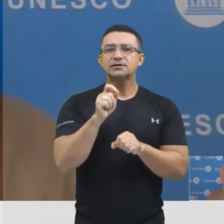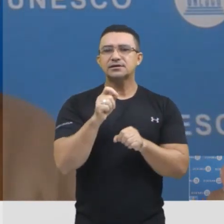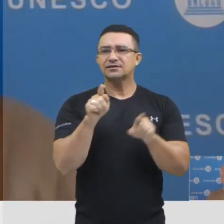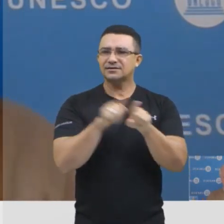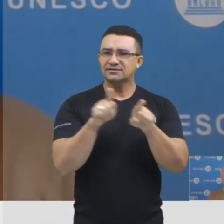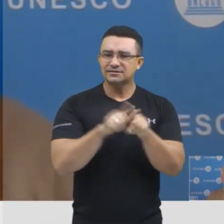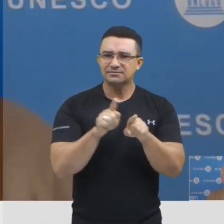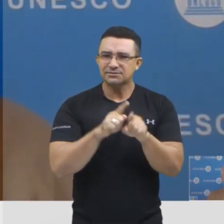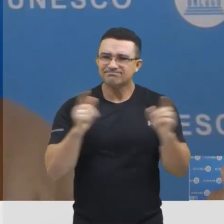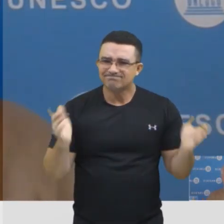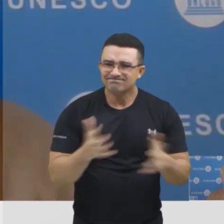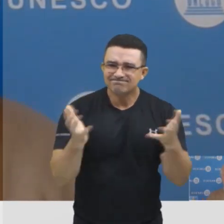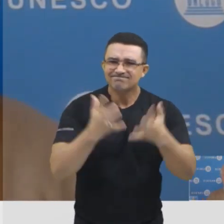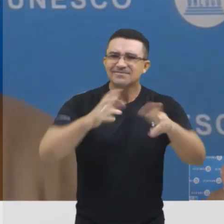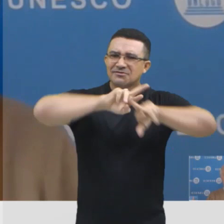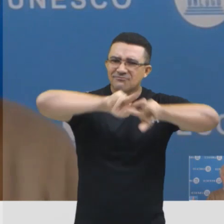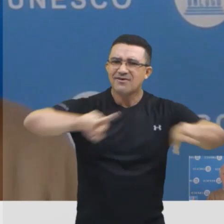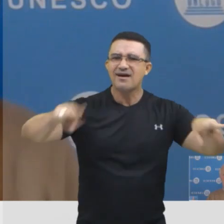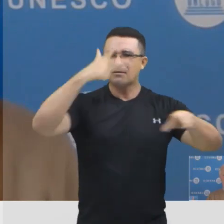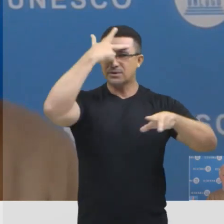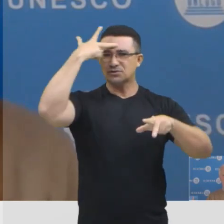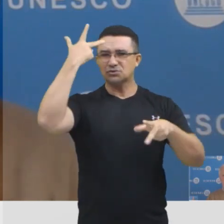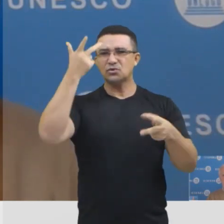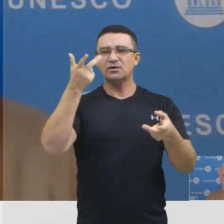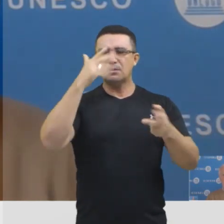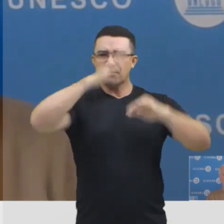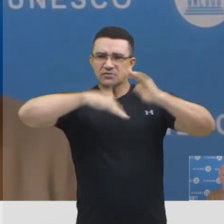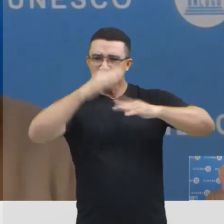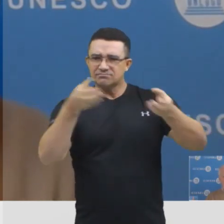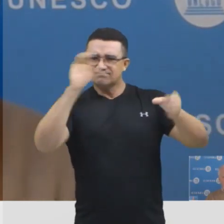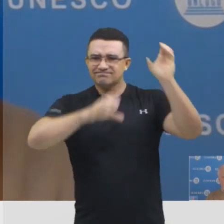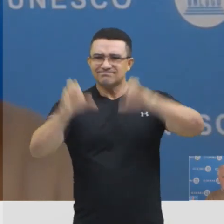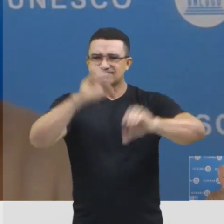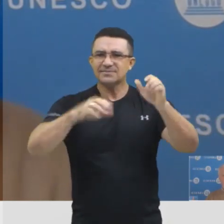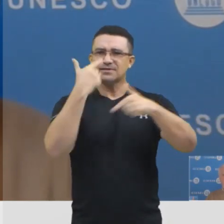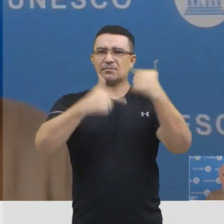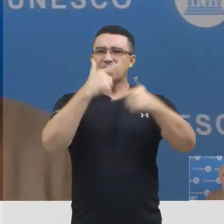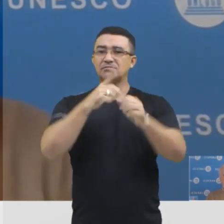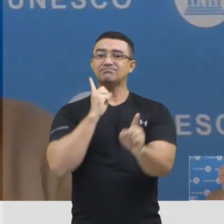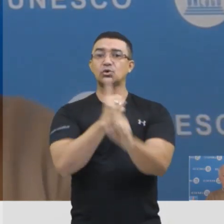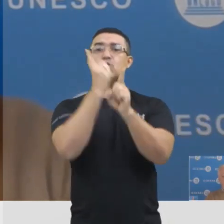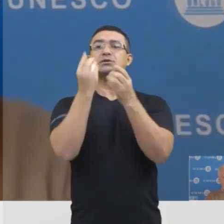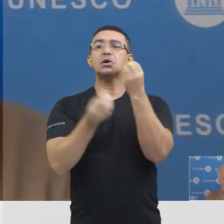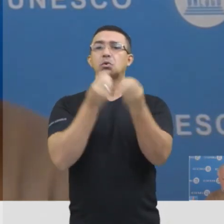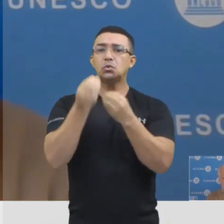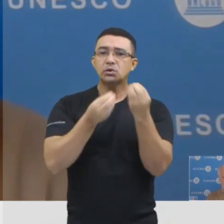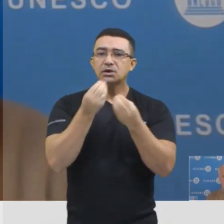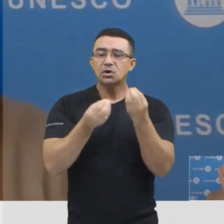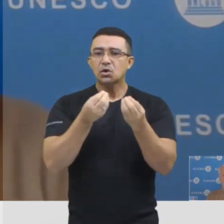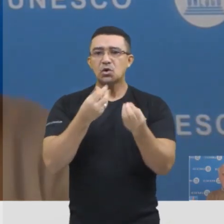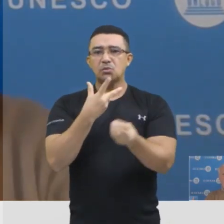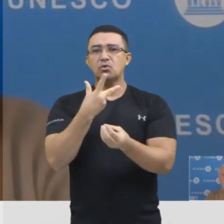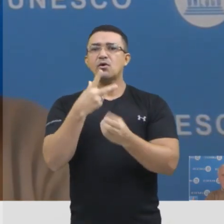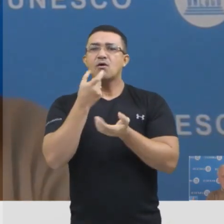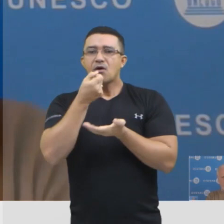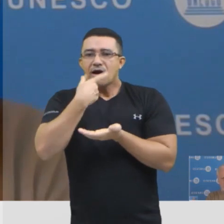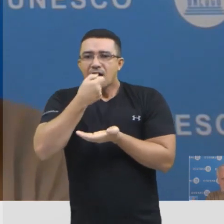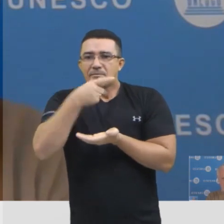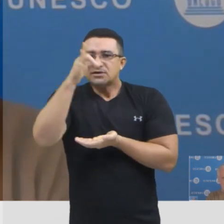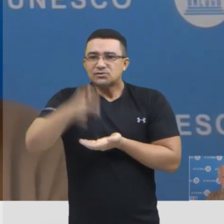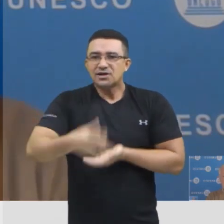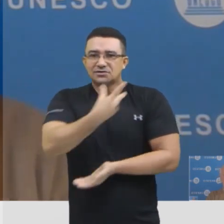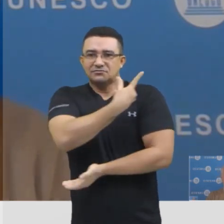milhões de cientistas no mundo inteiro e que estão a trabalhar para encontrar os fármacos, para encontrar os medicamentos, para encontrar